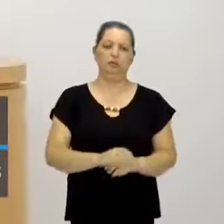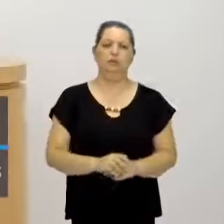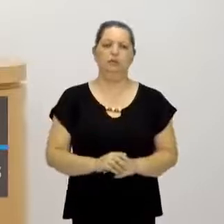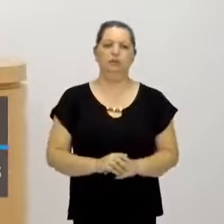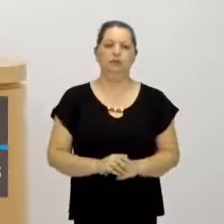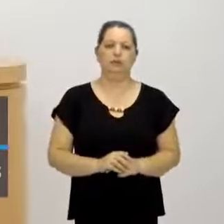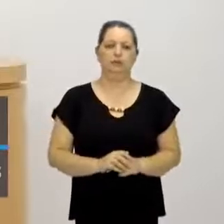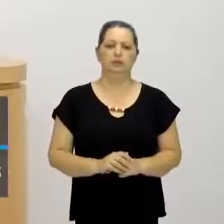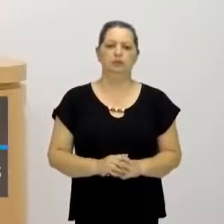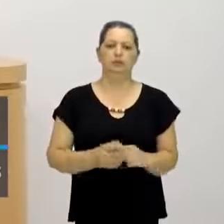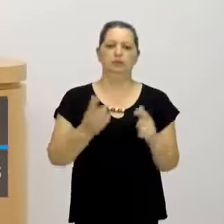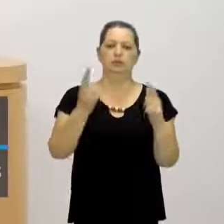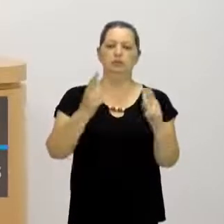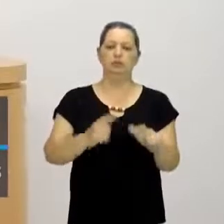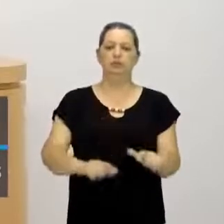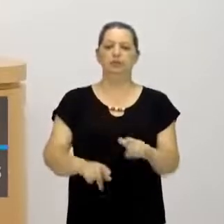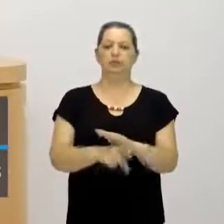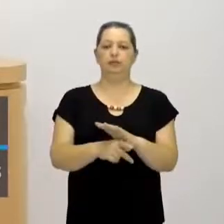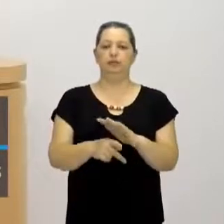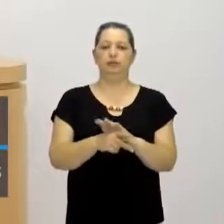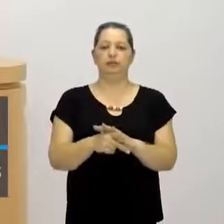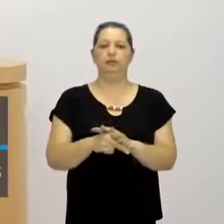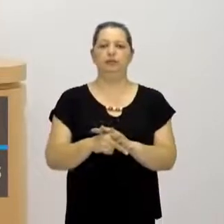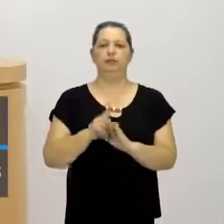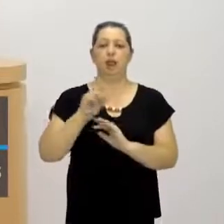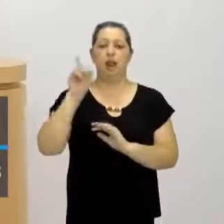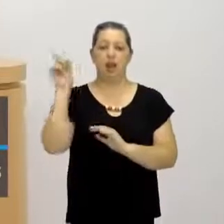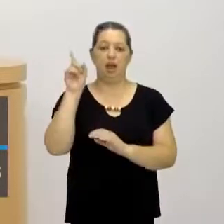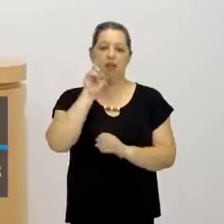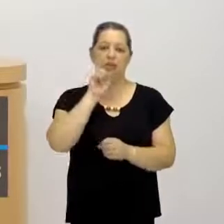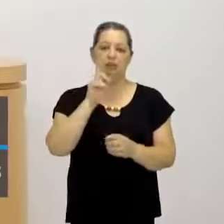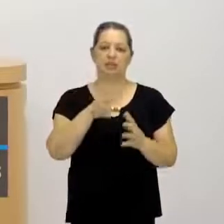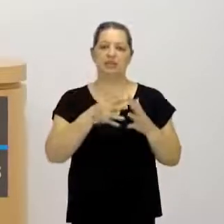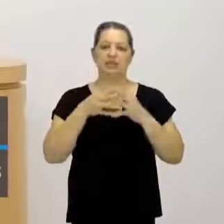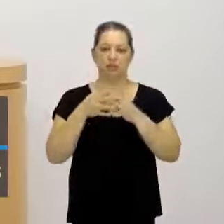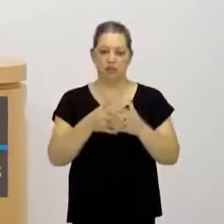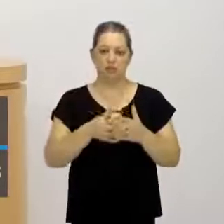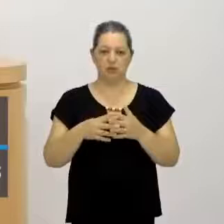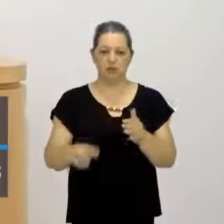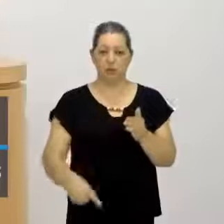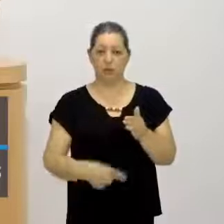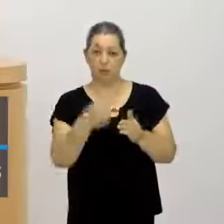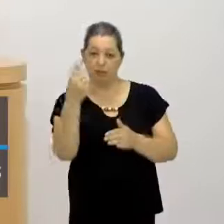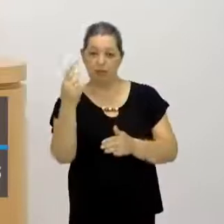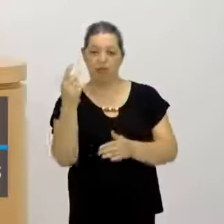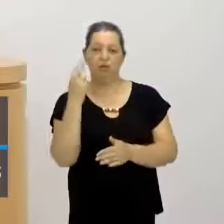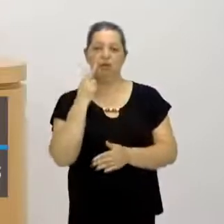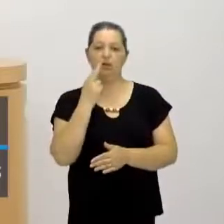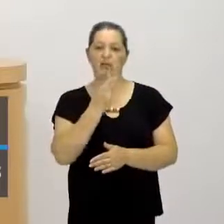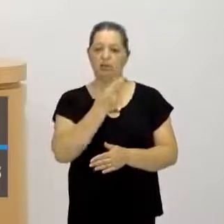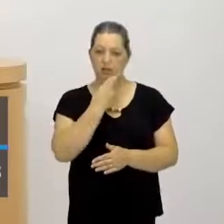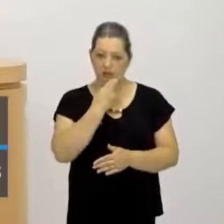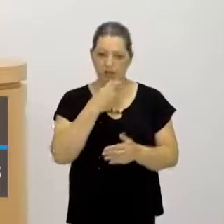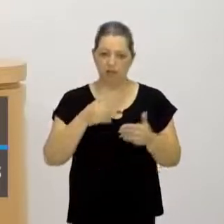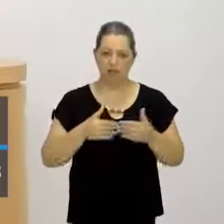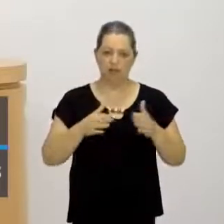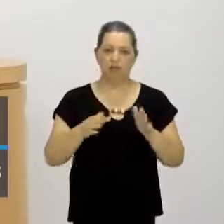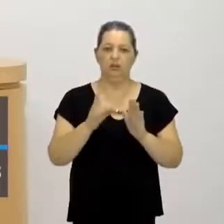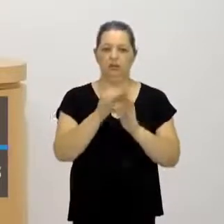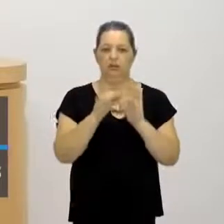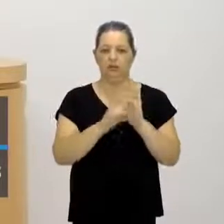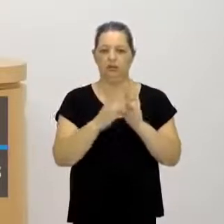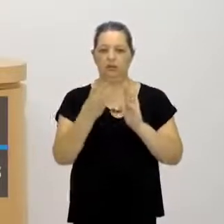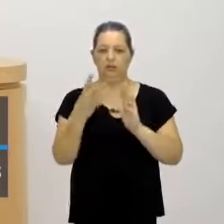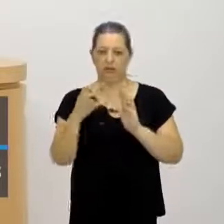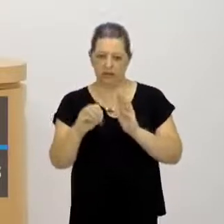rapidamente ocupar a costa oeste dos Estados Unidos. O primeiro restaurante chinês fora da China foi aberto na década de 30 do